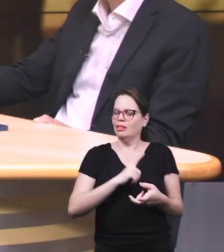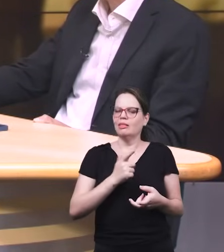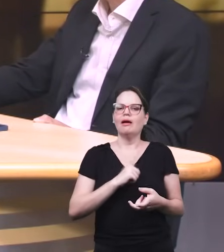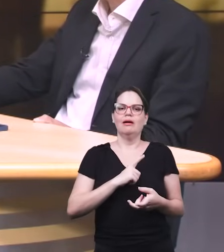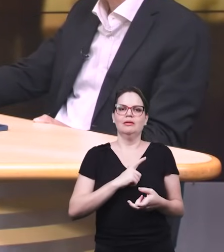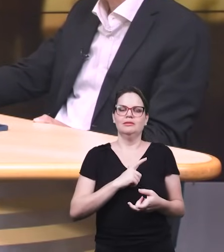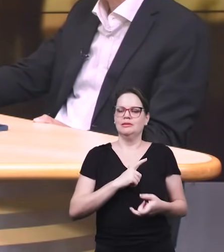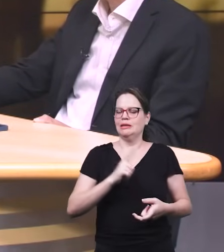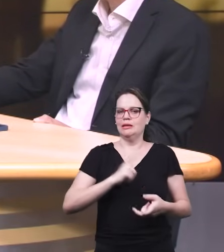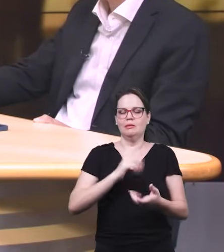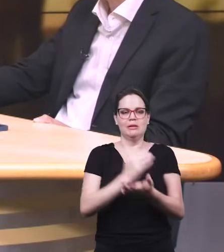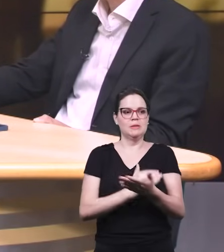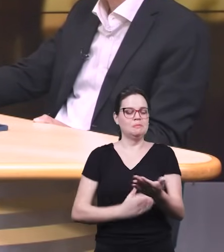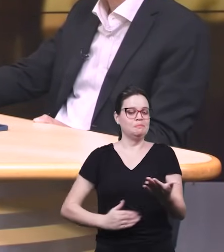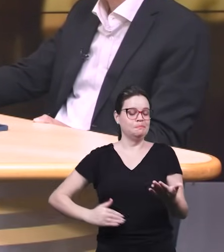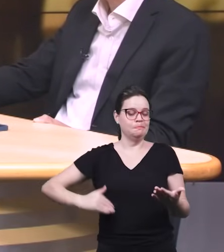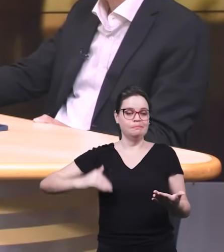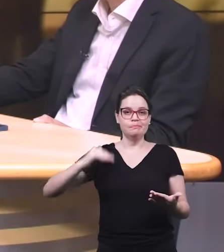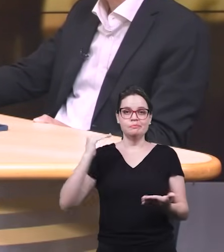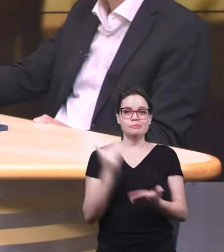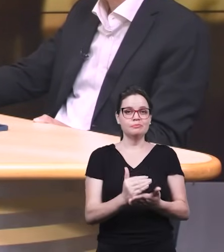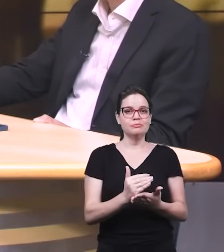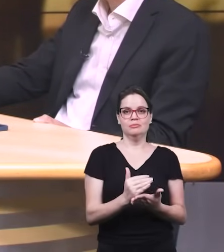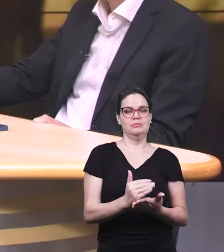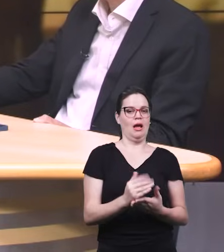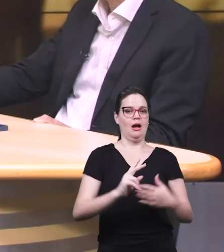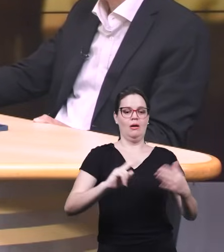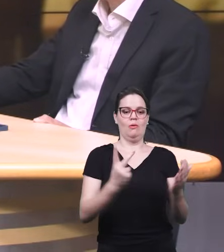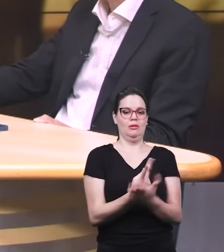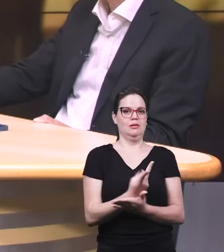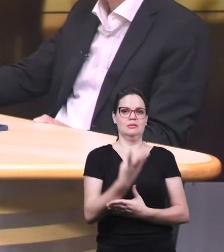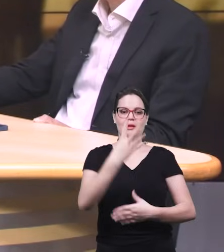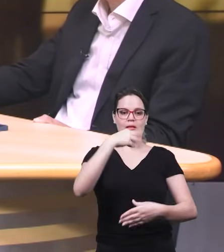até. A palavra é essa. É muito difícil dizer isso